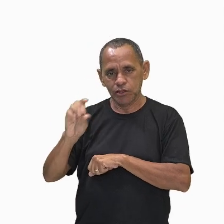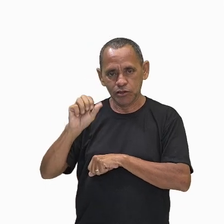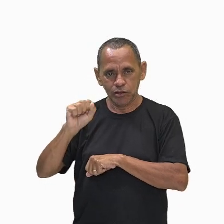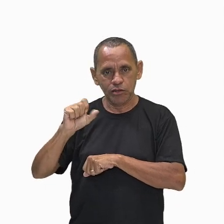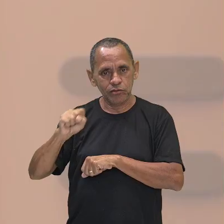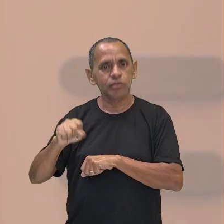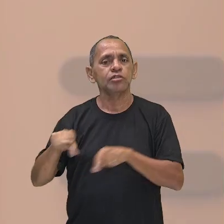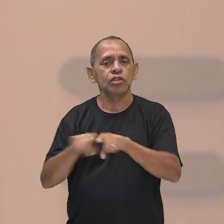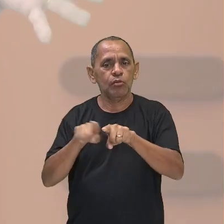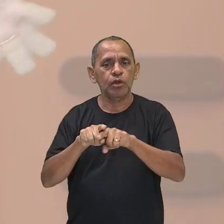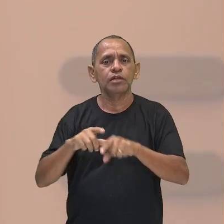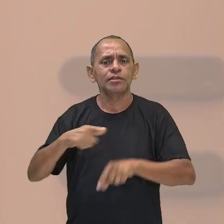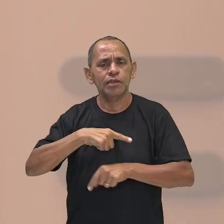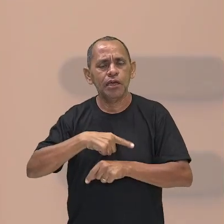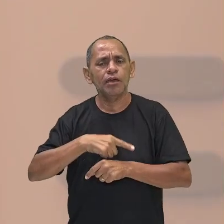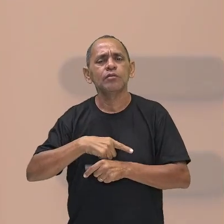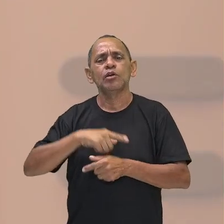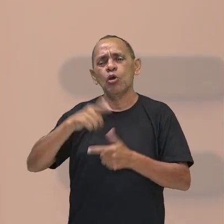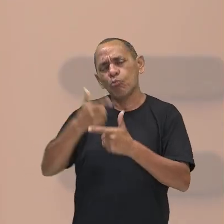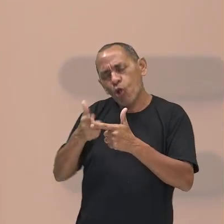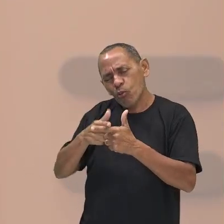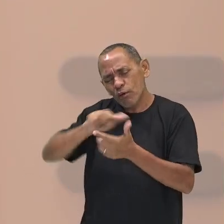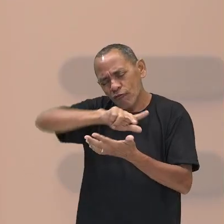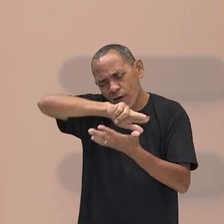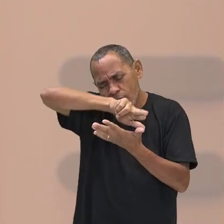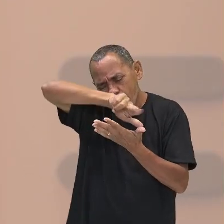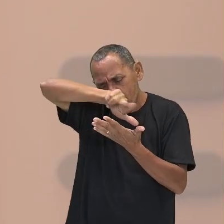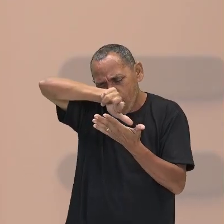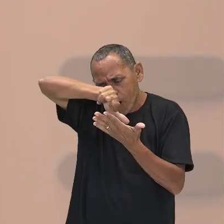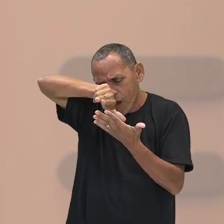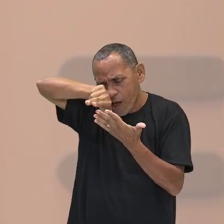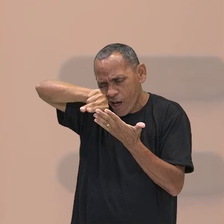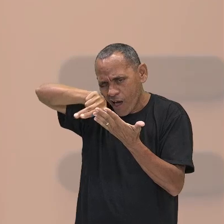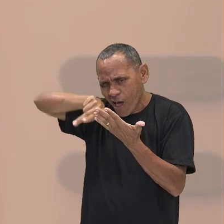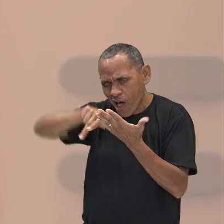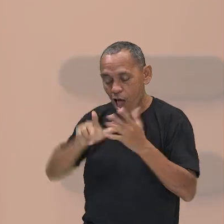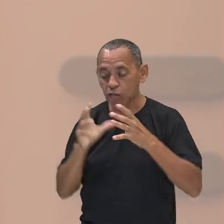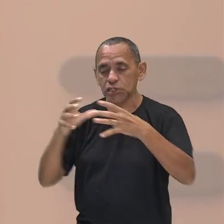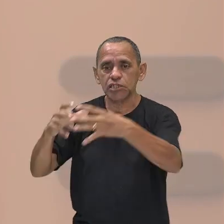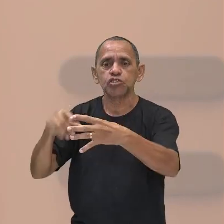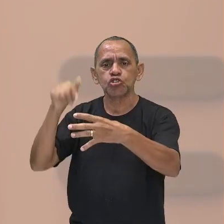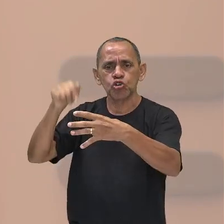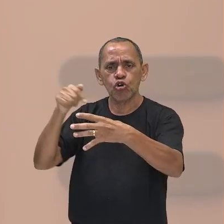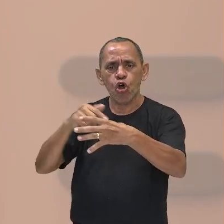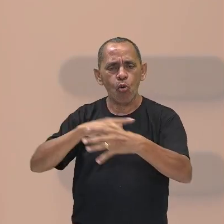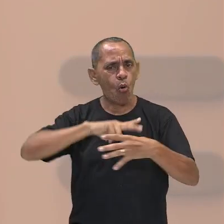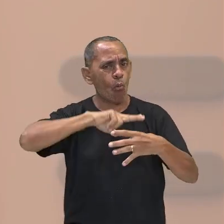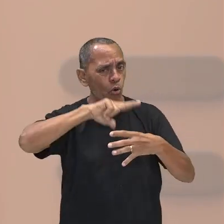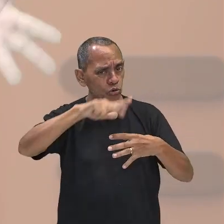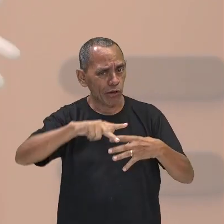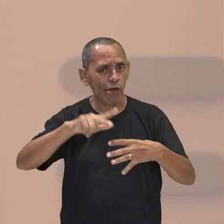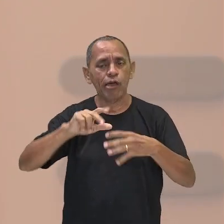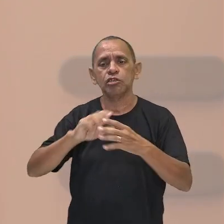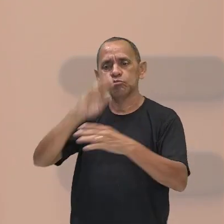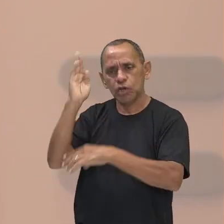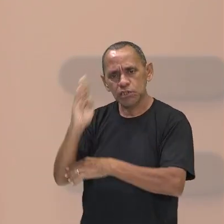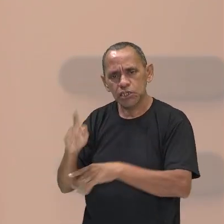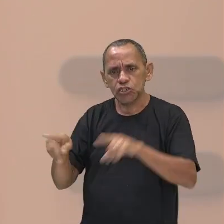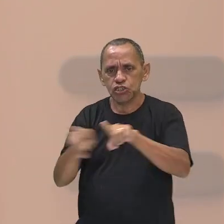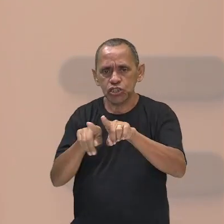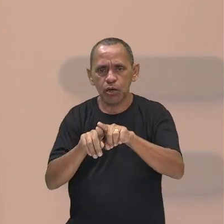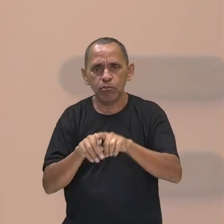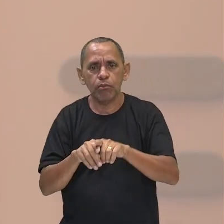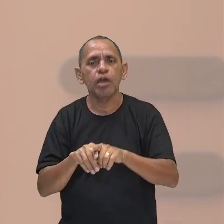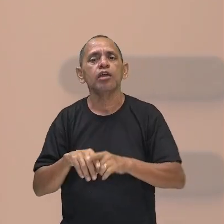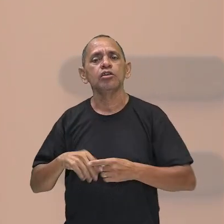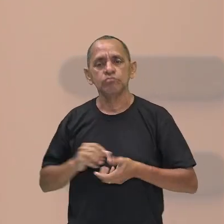né? Vários problemas aonde, né, esses grupos portugueses e brasileiros, eles vão aí começar,